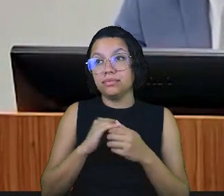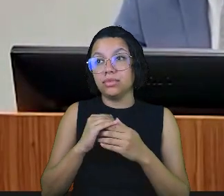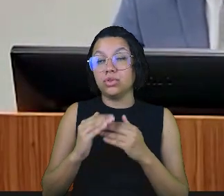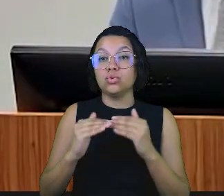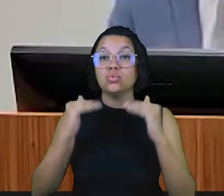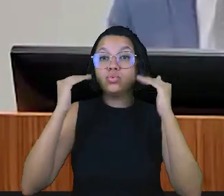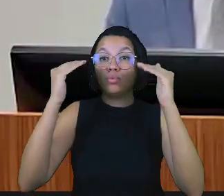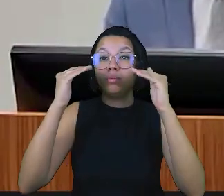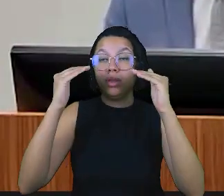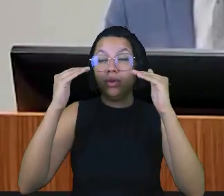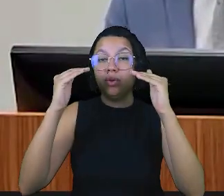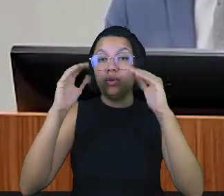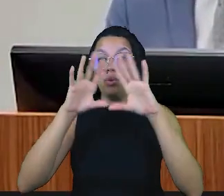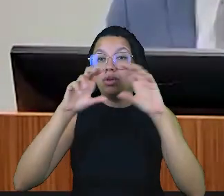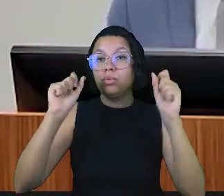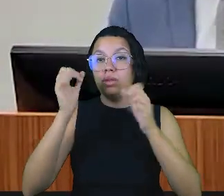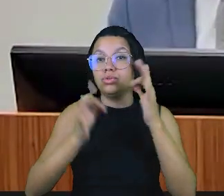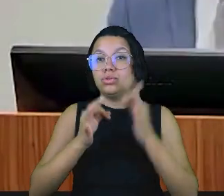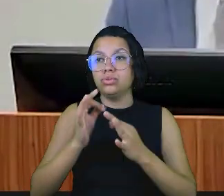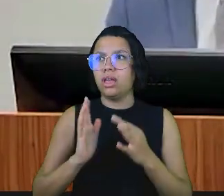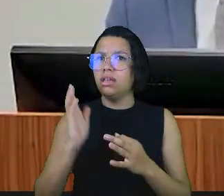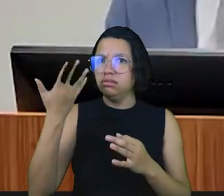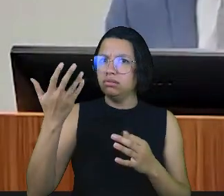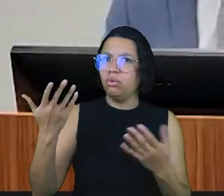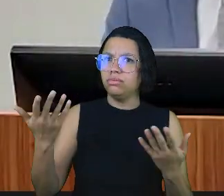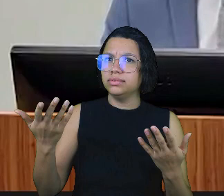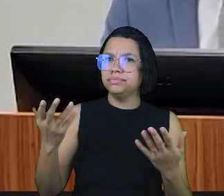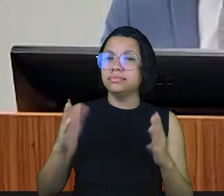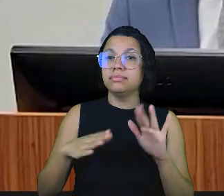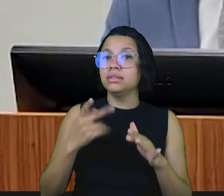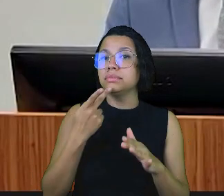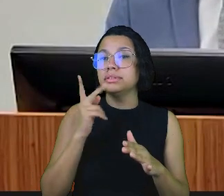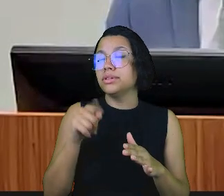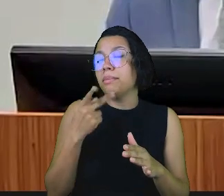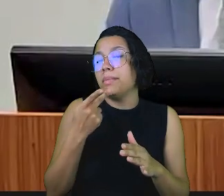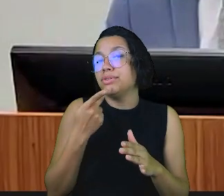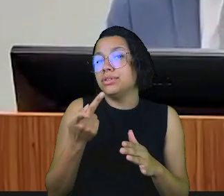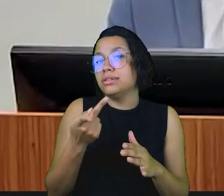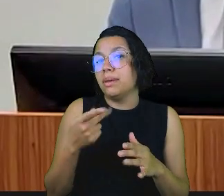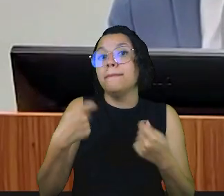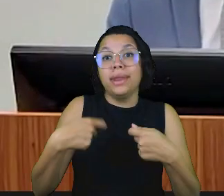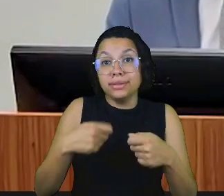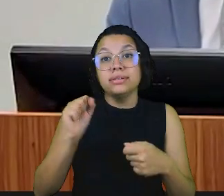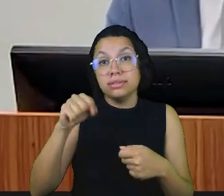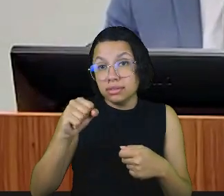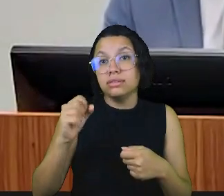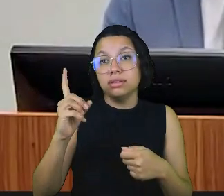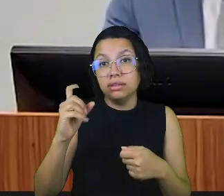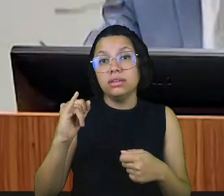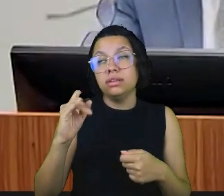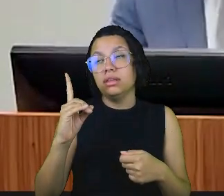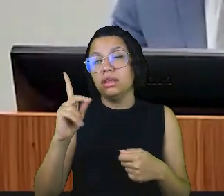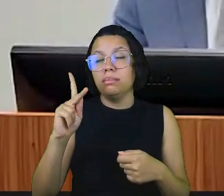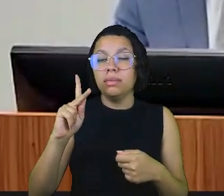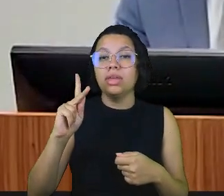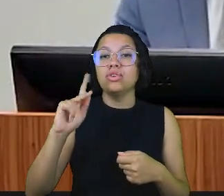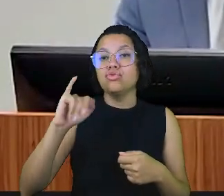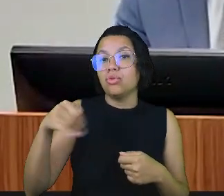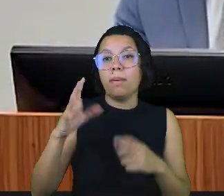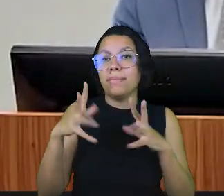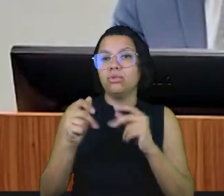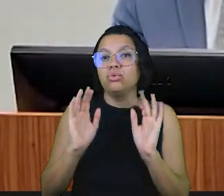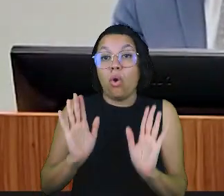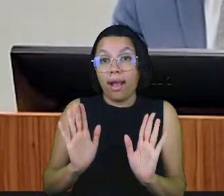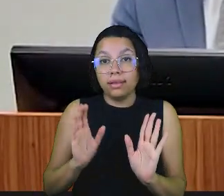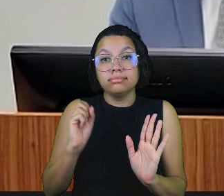essa questão, mesmo que seja para dizer que é necessário IDPJ para tudo. Se disser isso, ok, nós temos a regra do